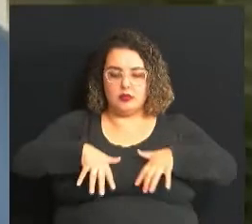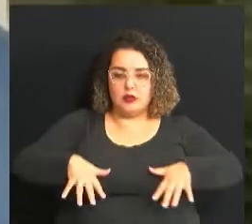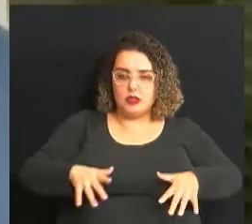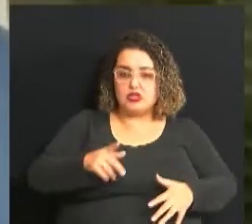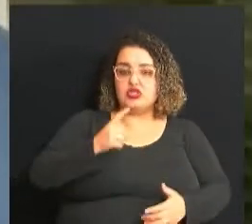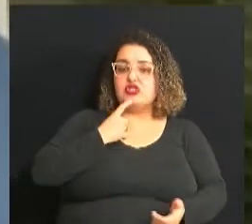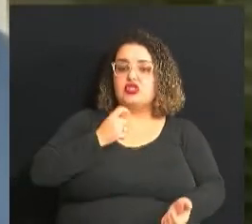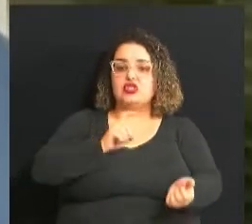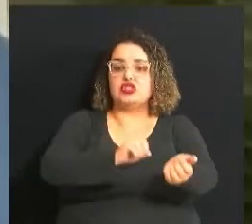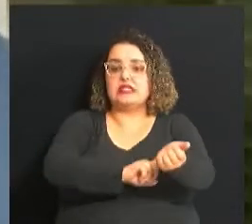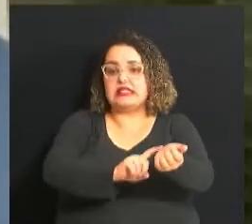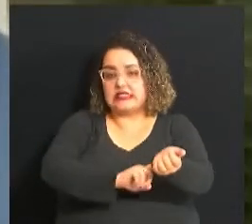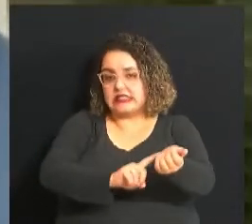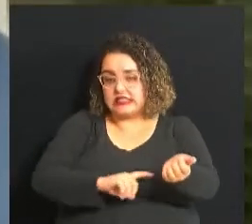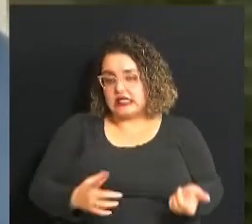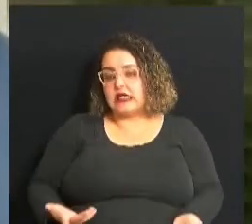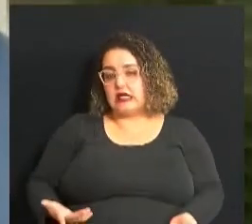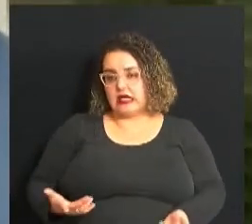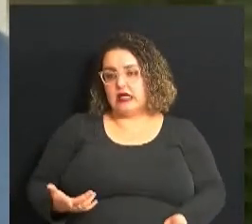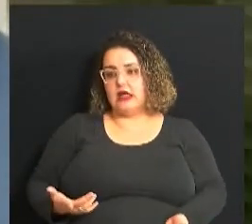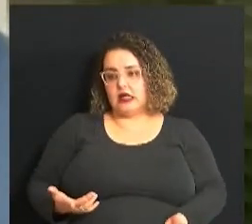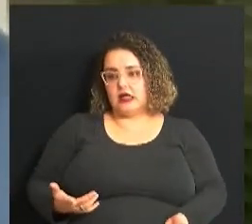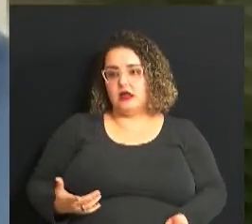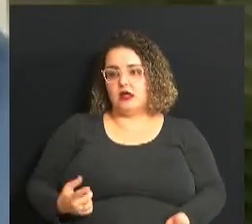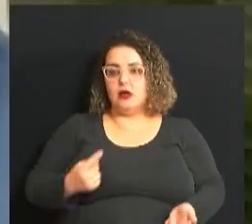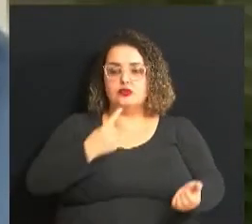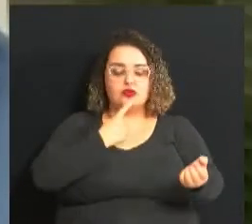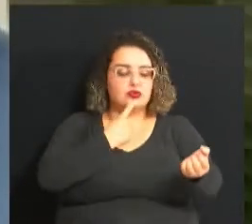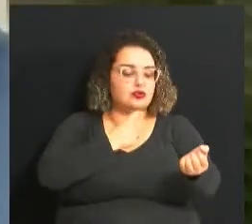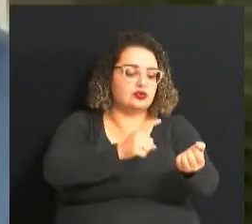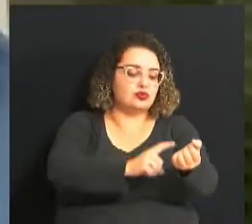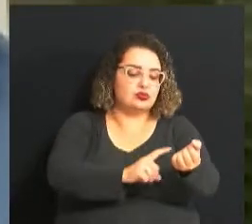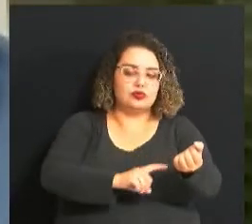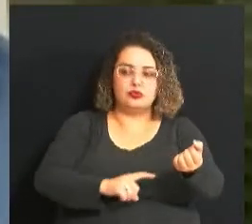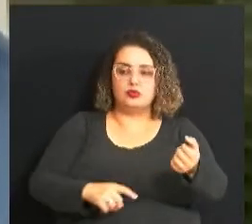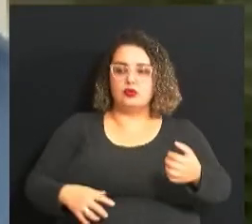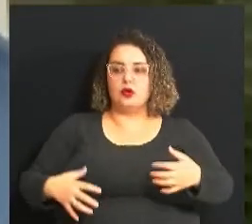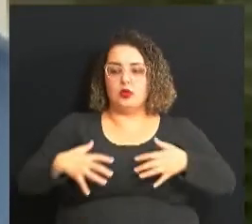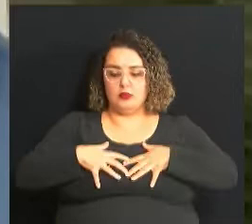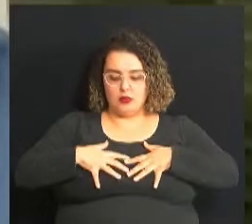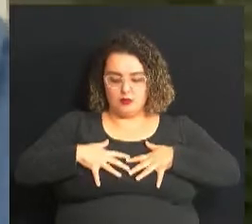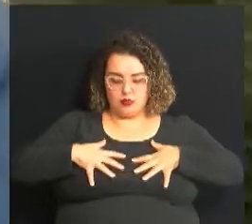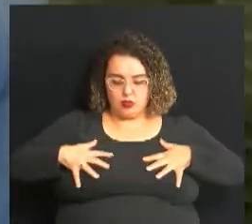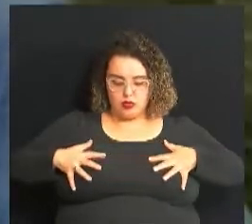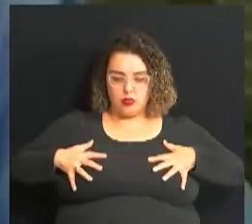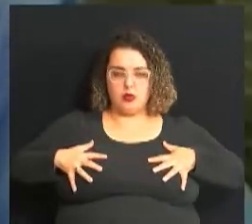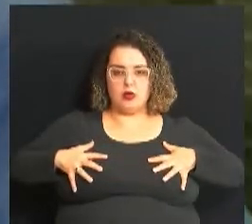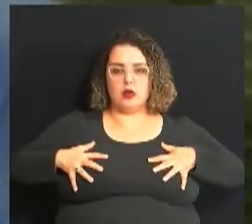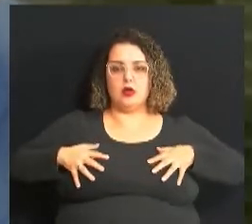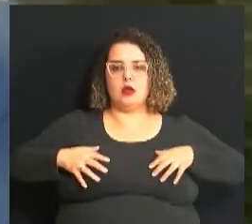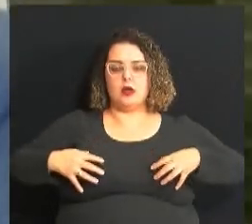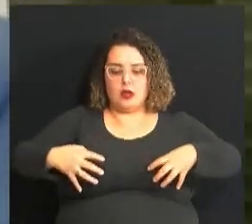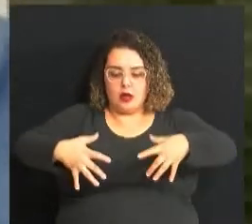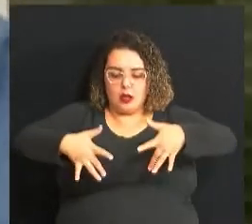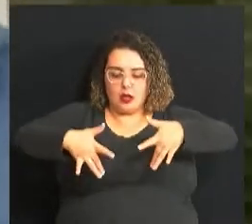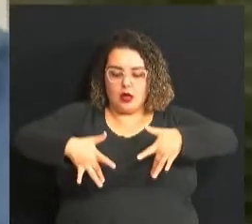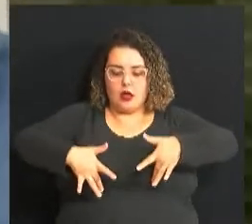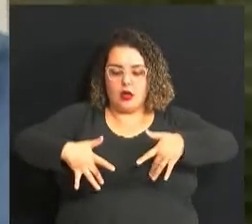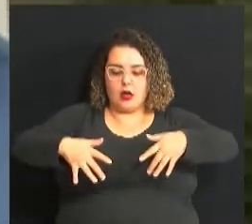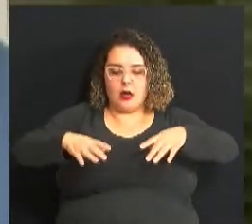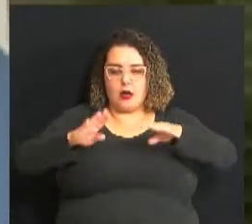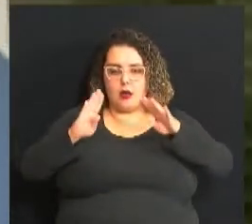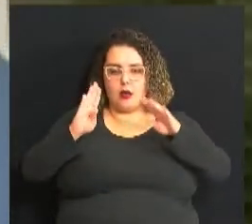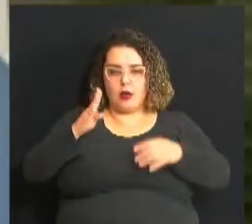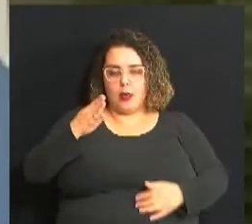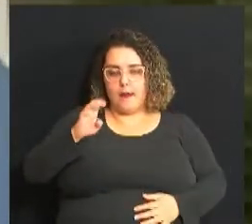basicamente os 2 órgãos mais afetados no organismo são o pulmão e a bexiga. A gente sabe que indivíduos que têm